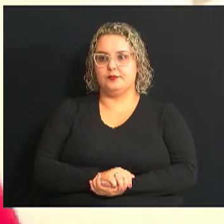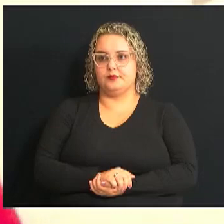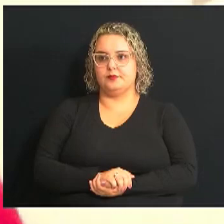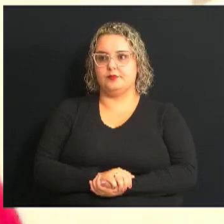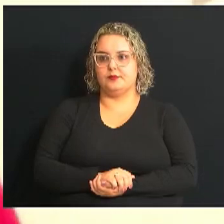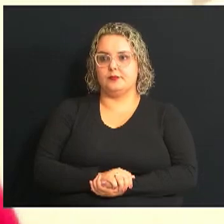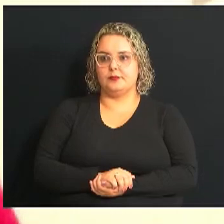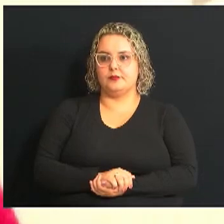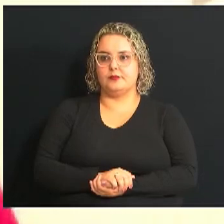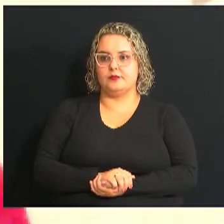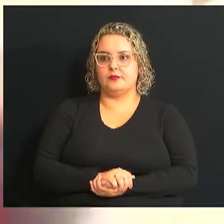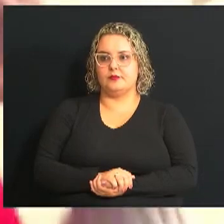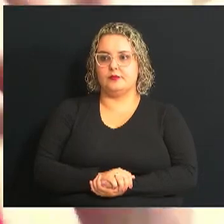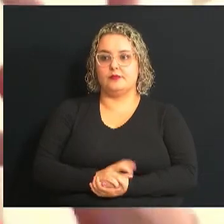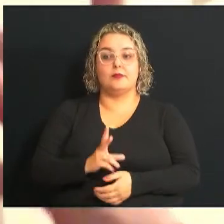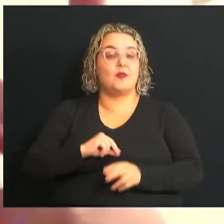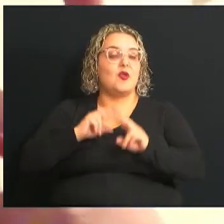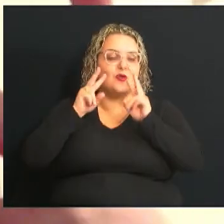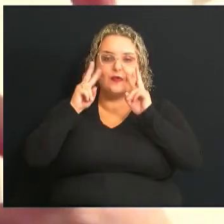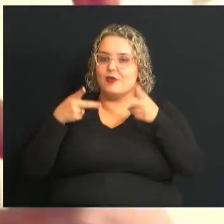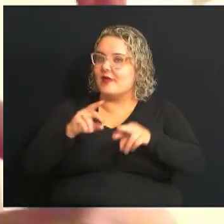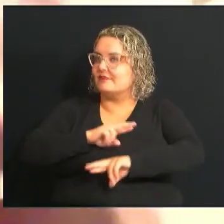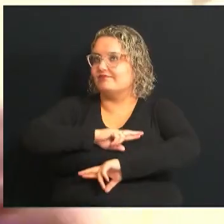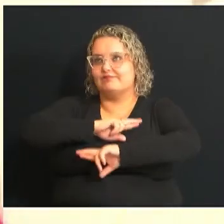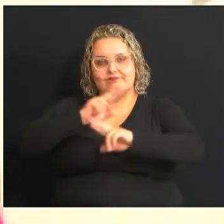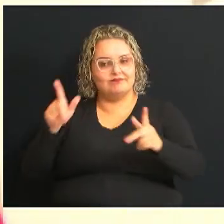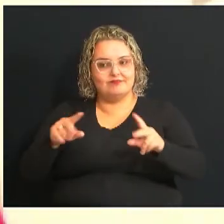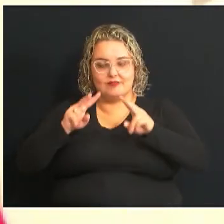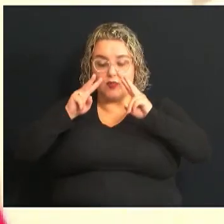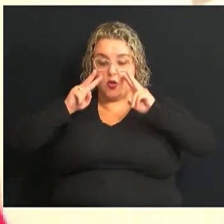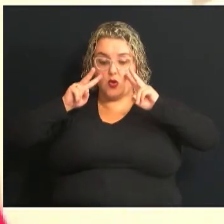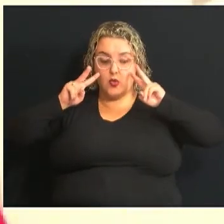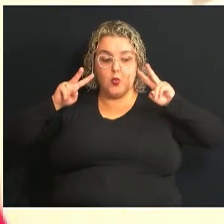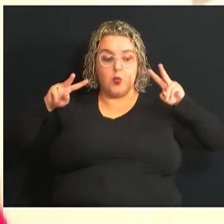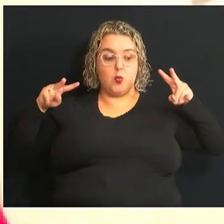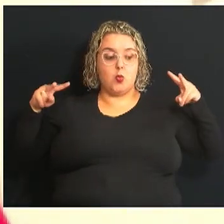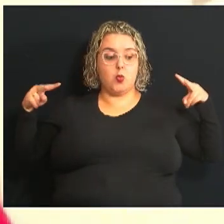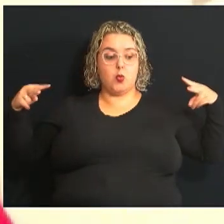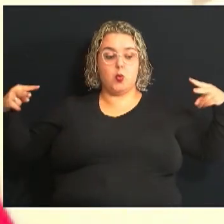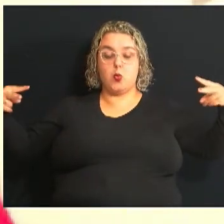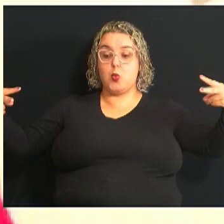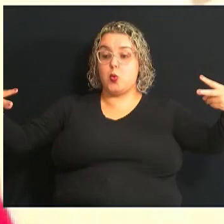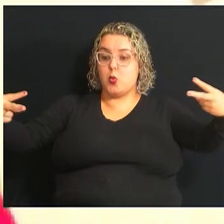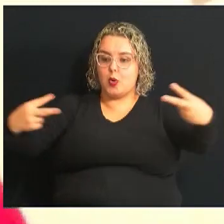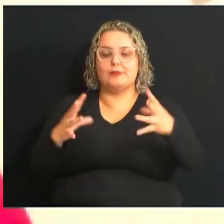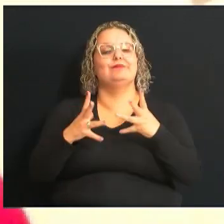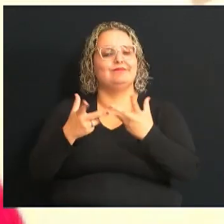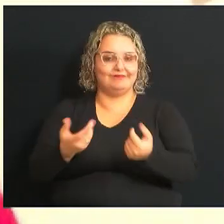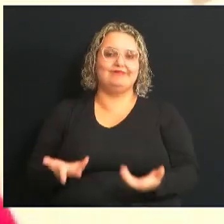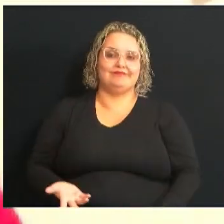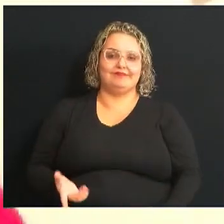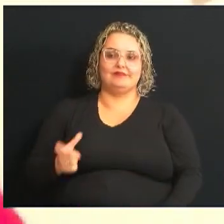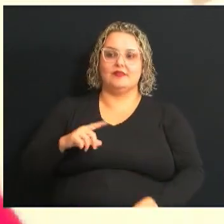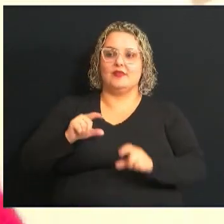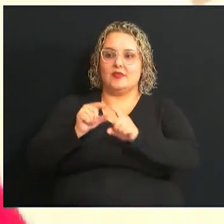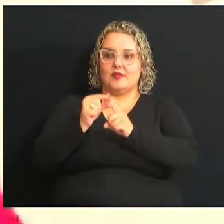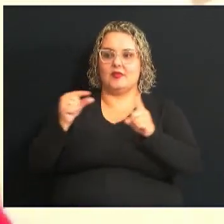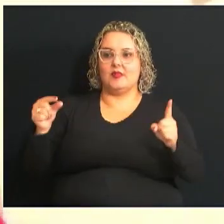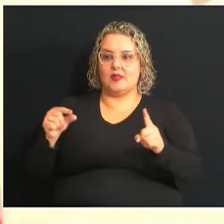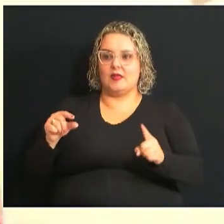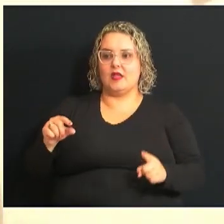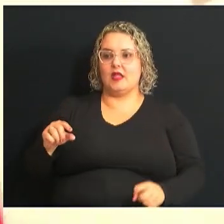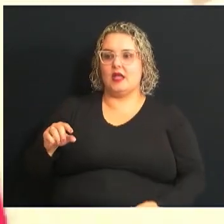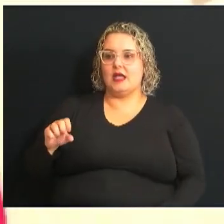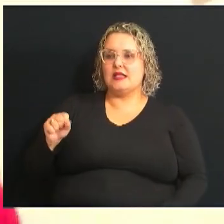Nosso olhar é tão diferente, a gente expande muito o olhar, né? Eu acho que tem uma frase, acho que é do Saramago, que fala assim,